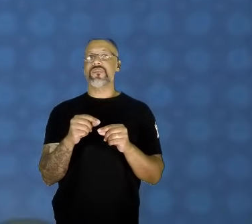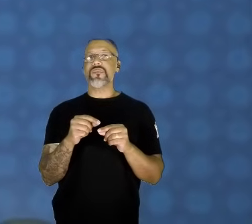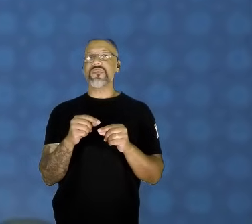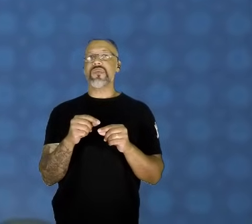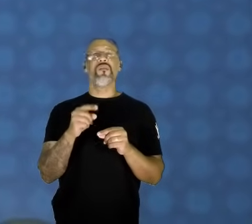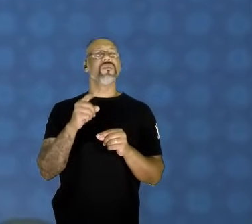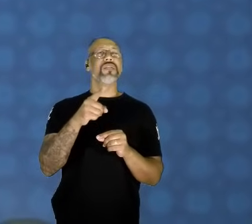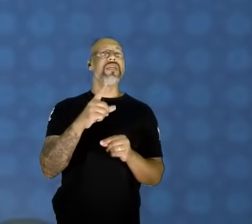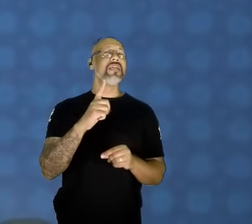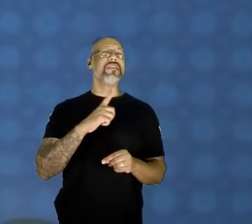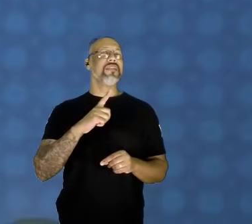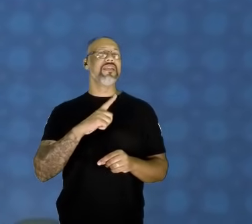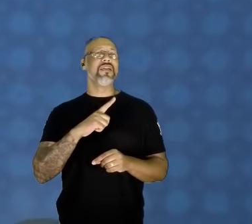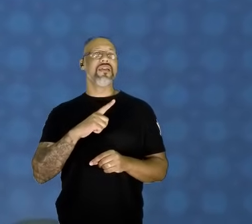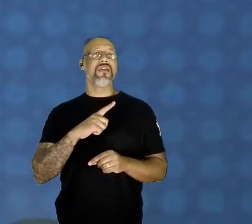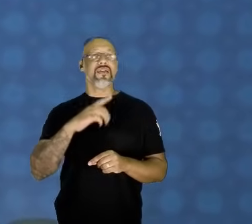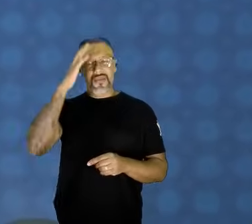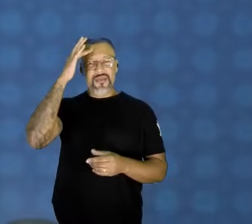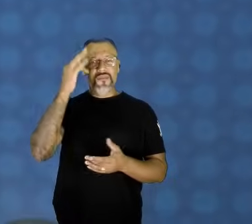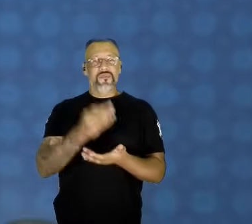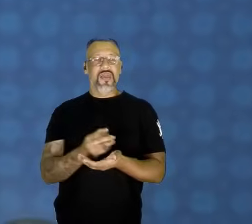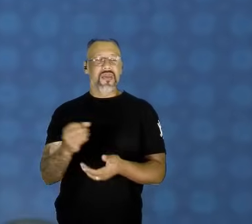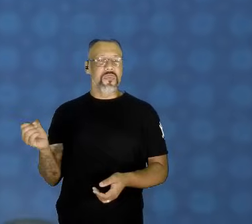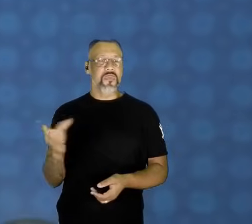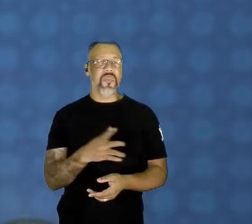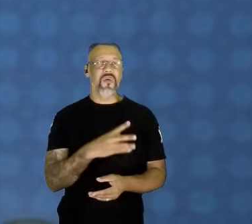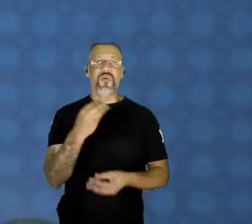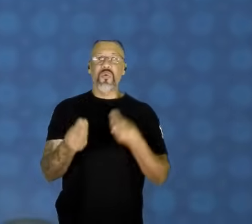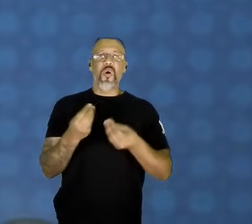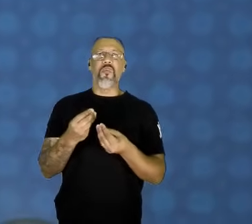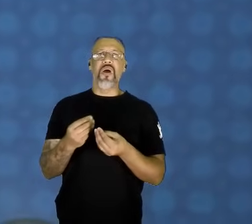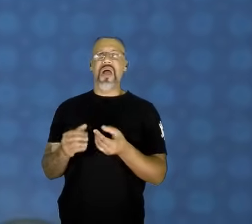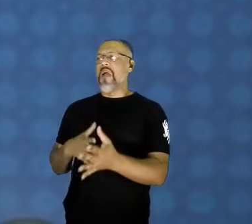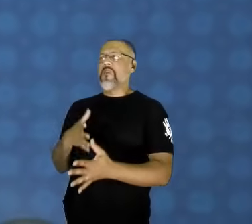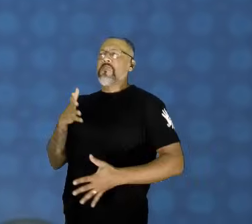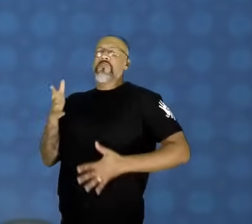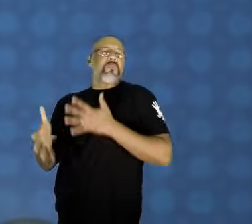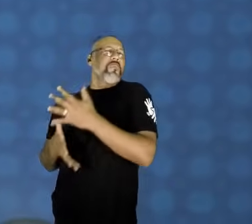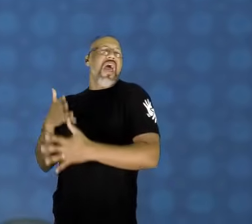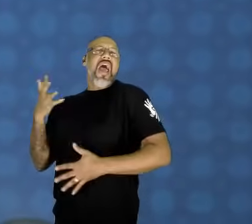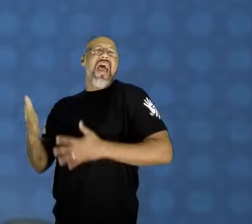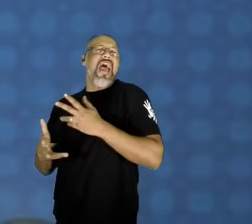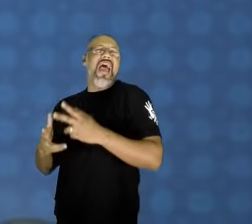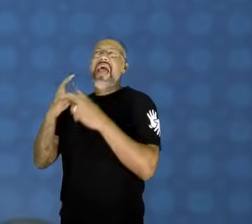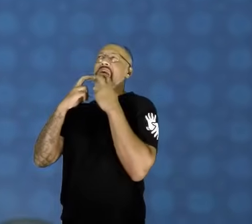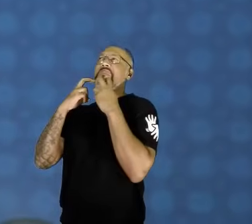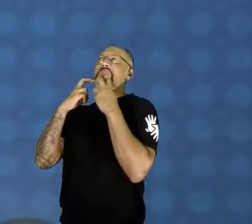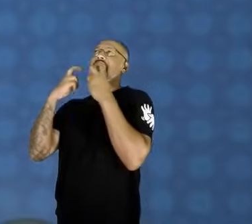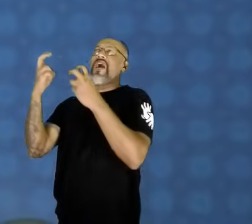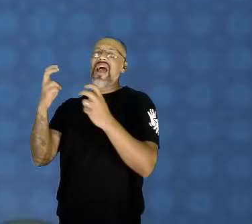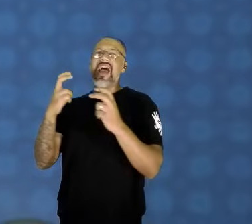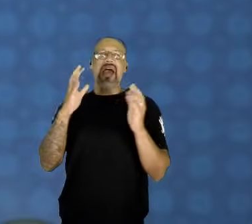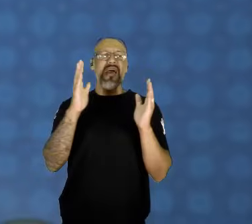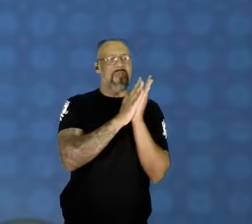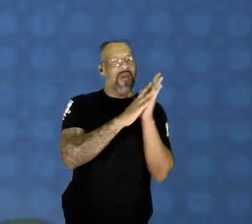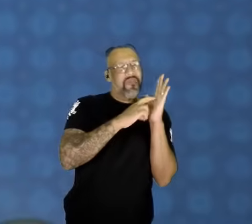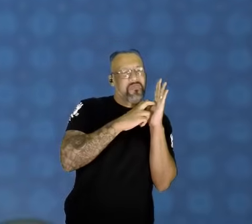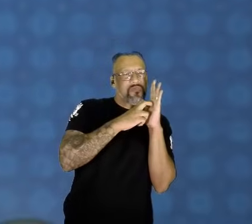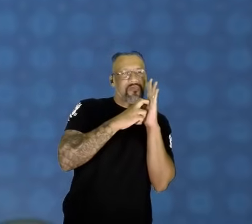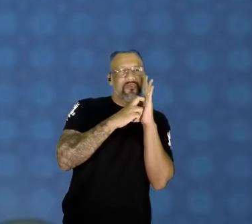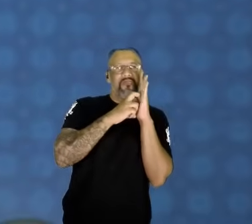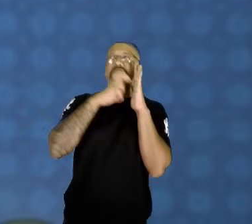mais grosso na igreja. Não pense que você vai ter uma nova fé gritando mais alto na hora do louvor. O teste de uma